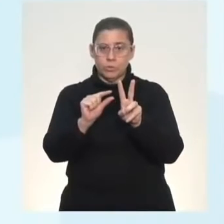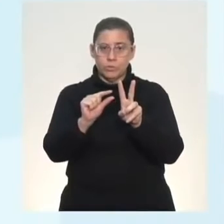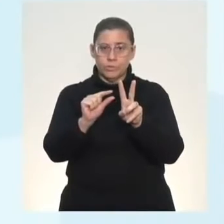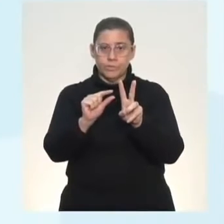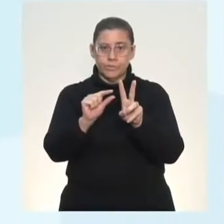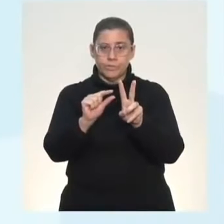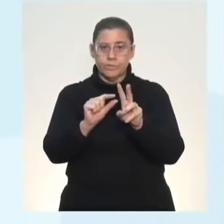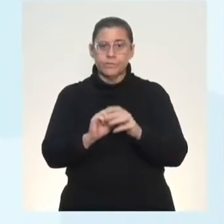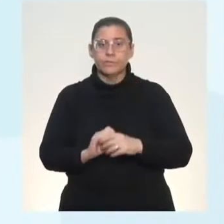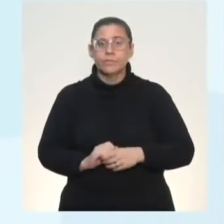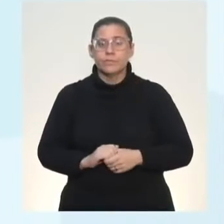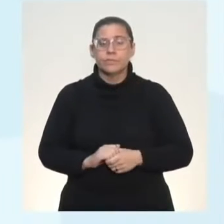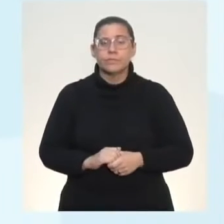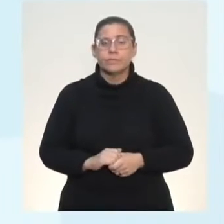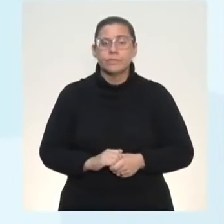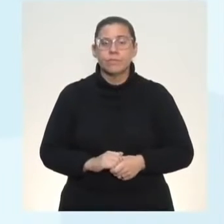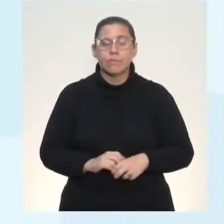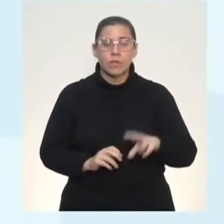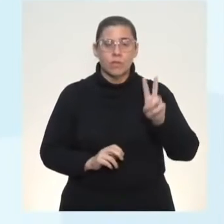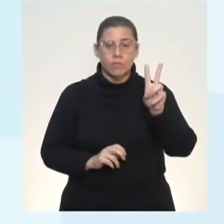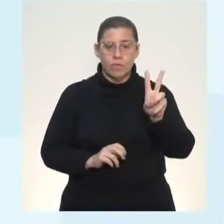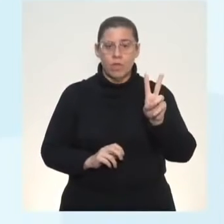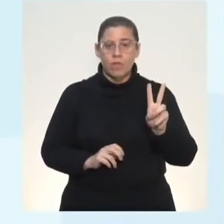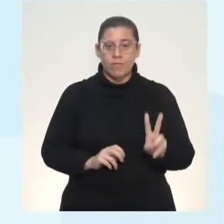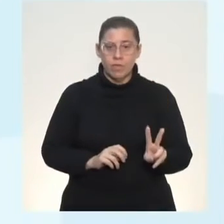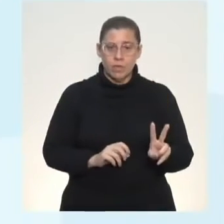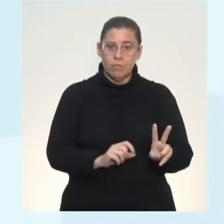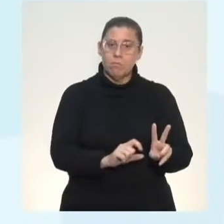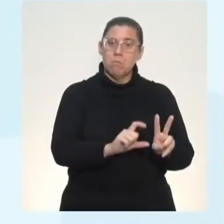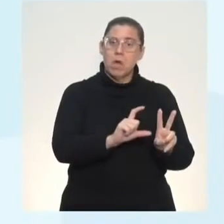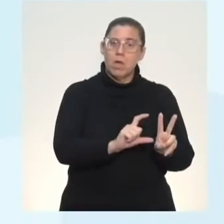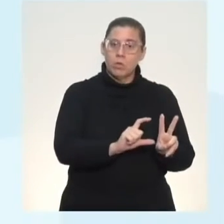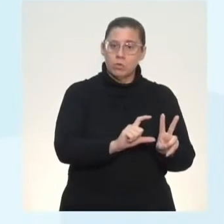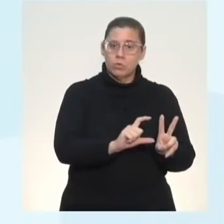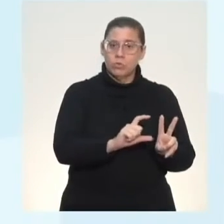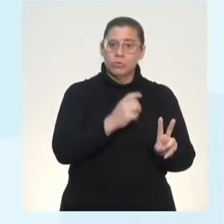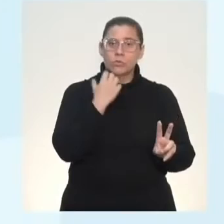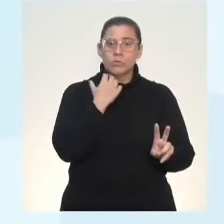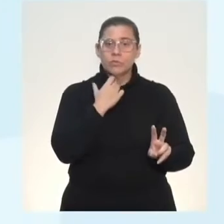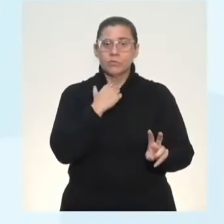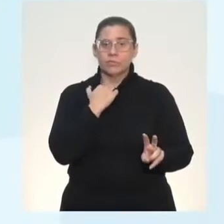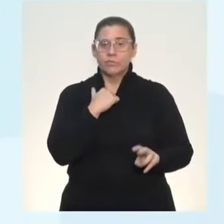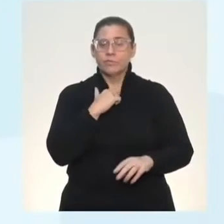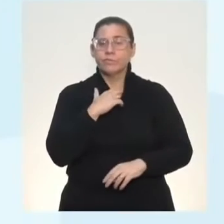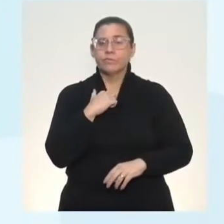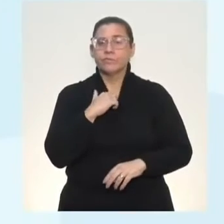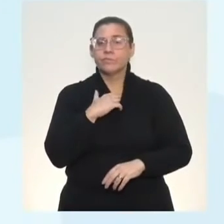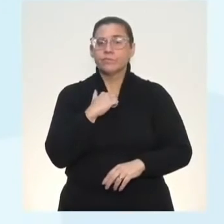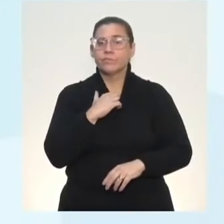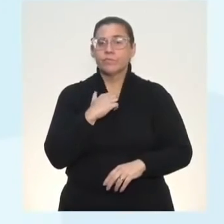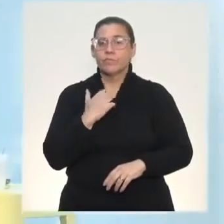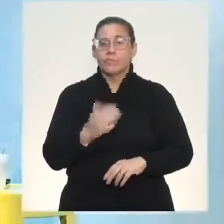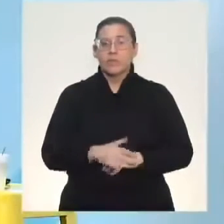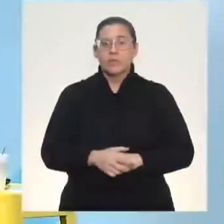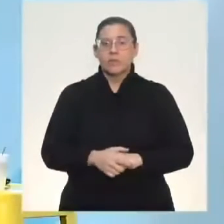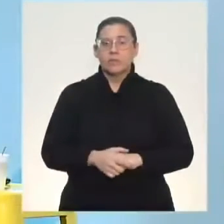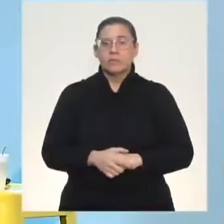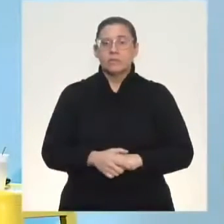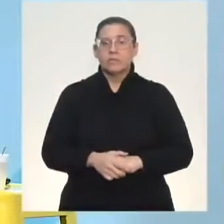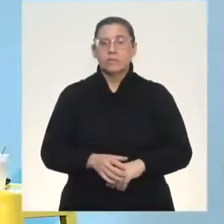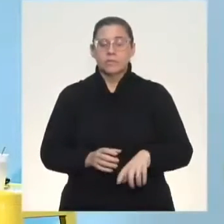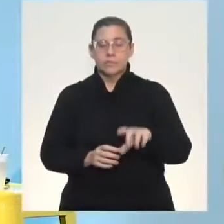verde, e aqui é o amarelo, tá bom? Bom, este com este, olha